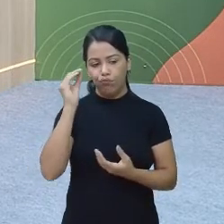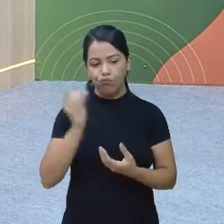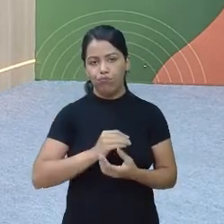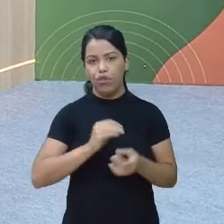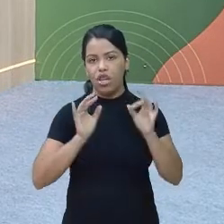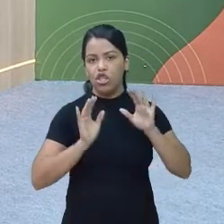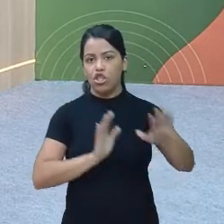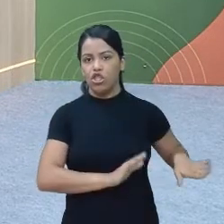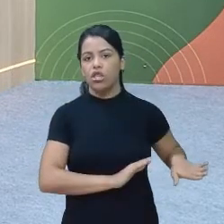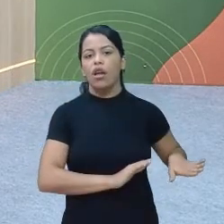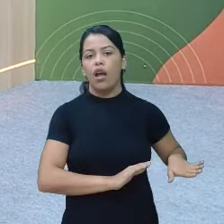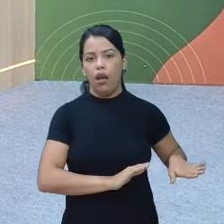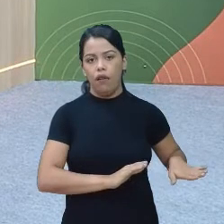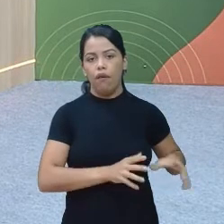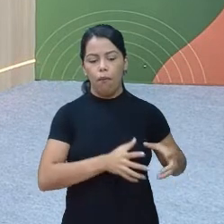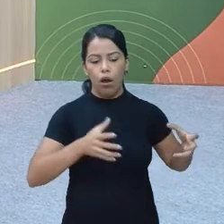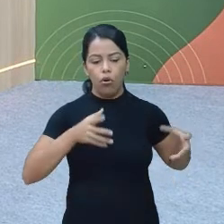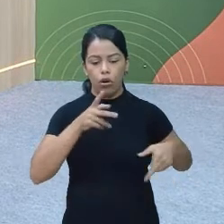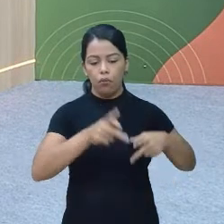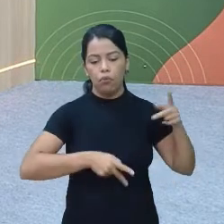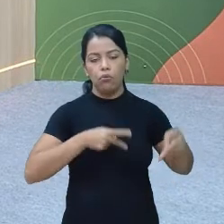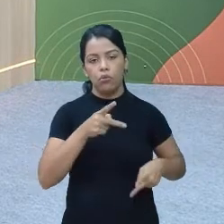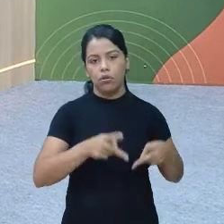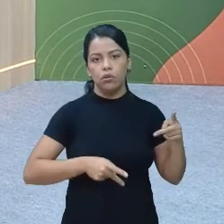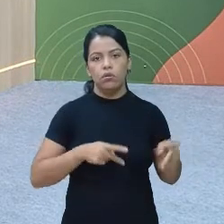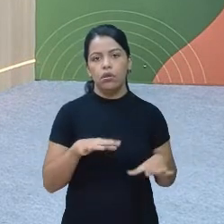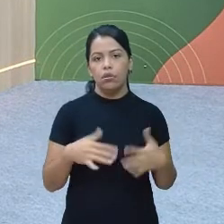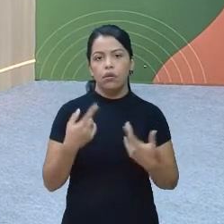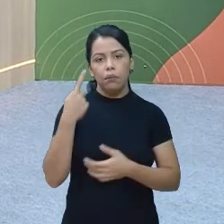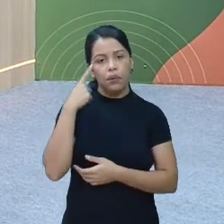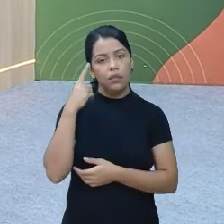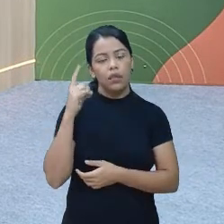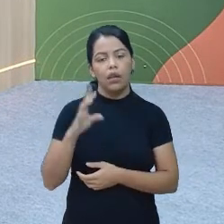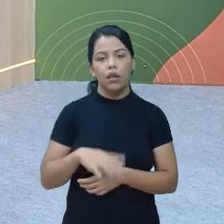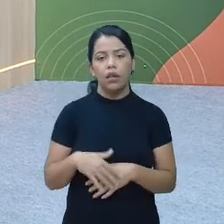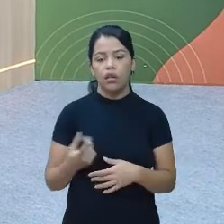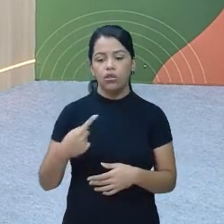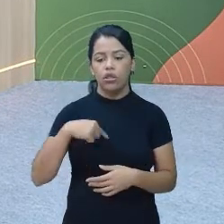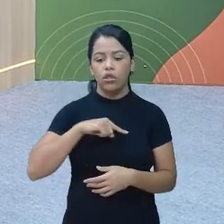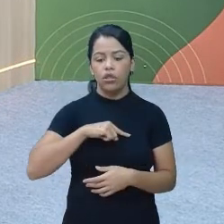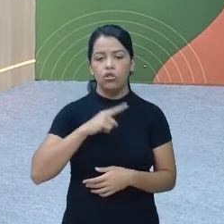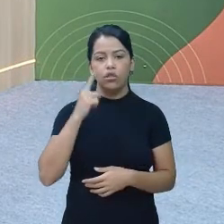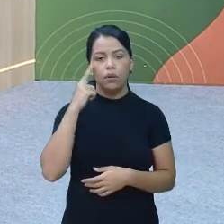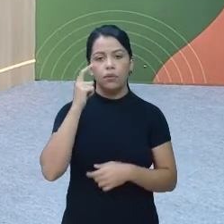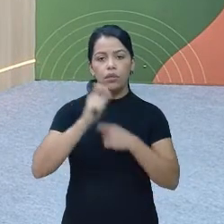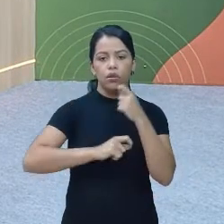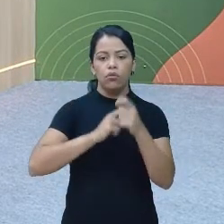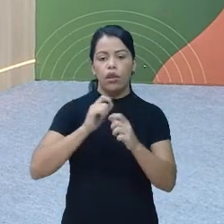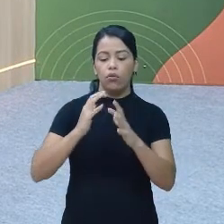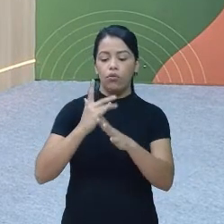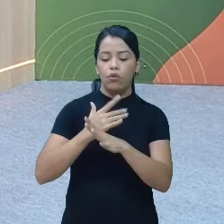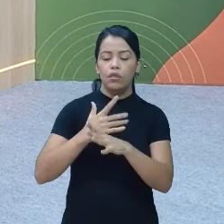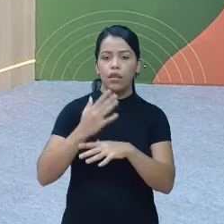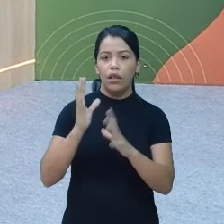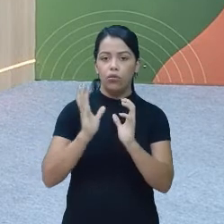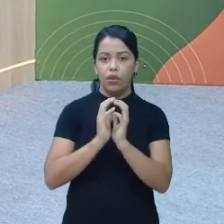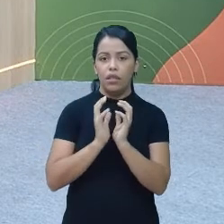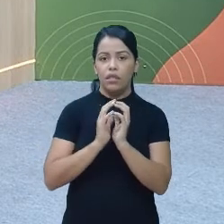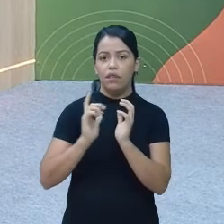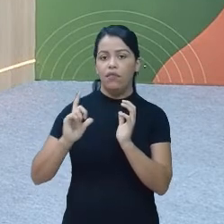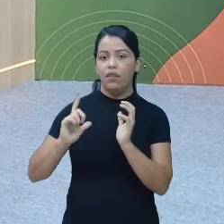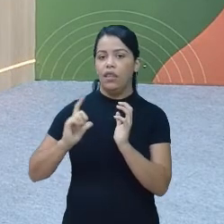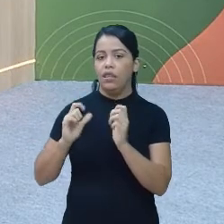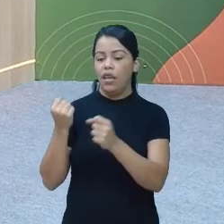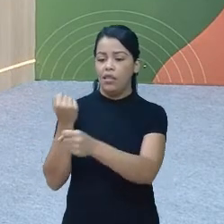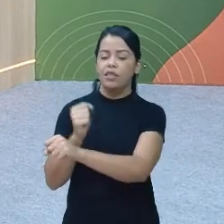deixar de fora uma grande parcela da população, e aí pensar que a gente está falando de um Recife que era escravocrata. E é justamente o debate que nós